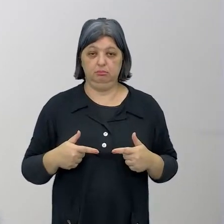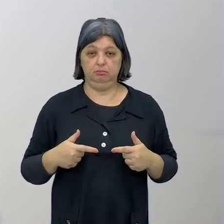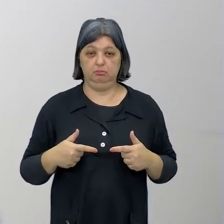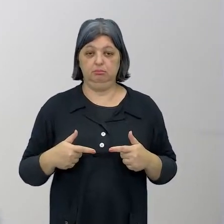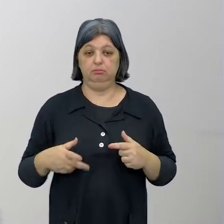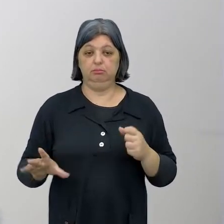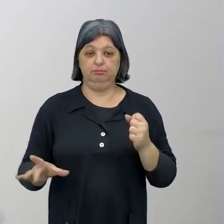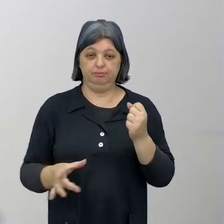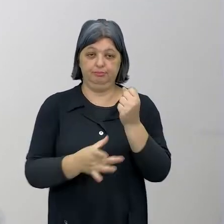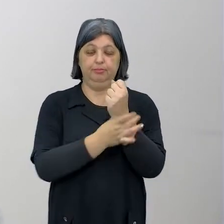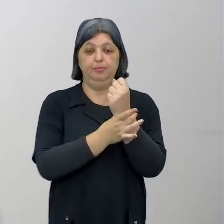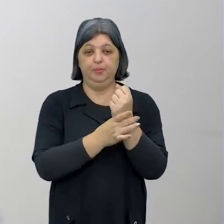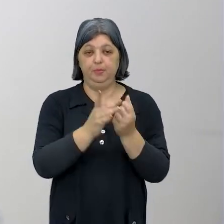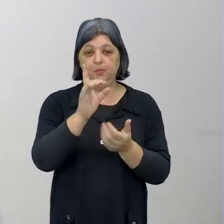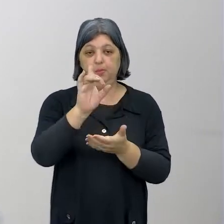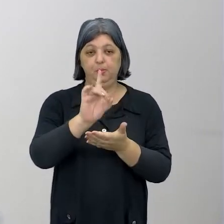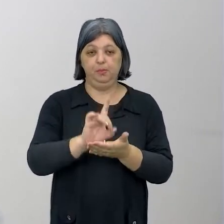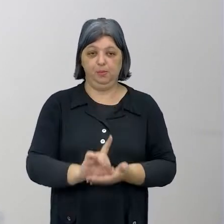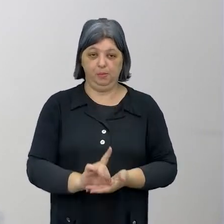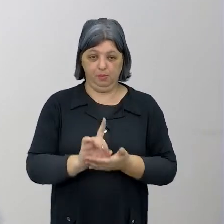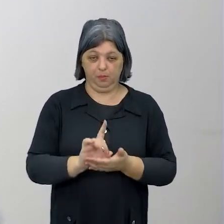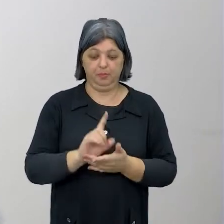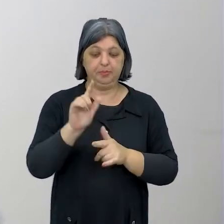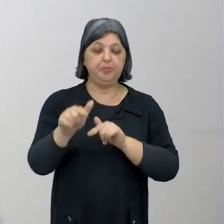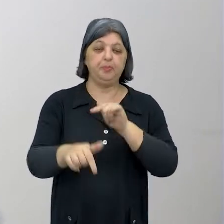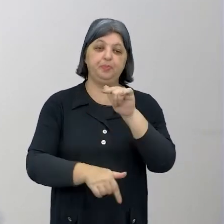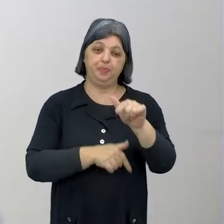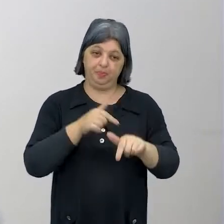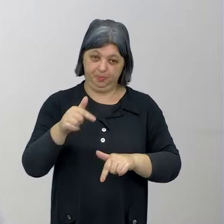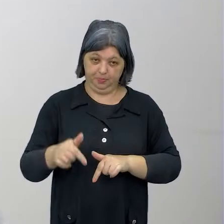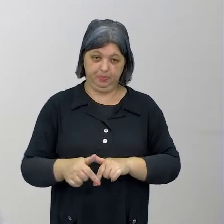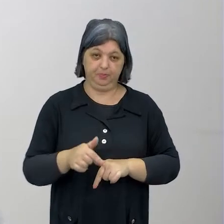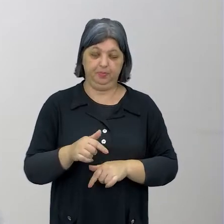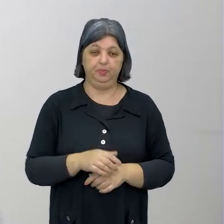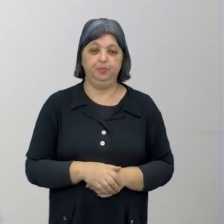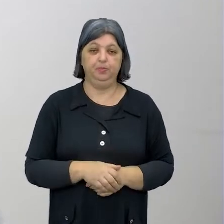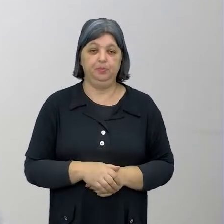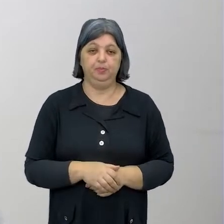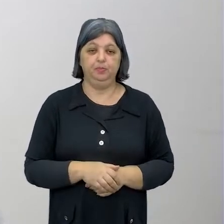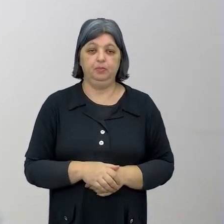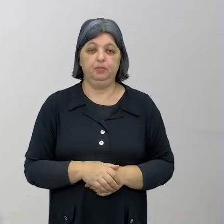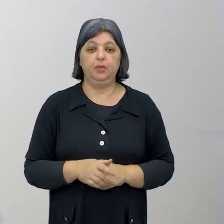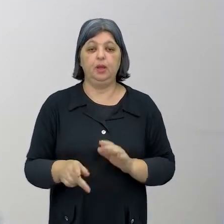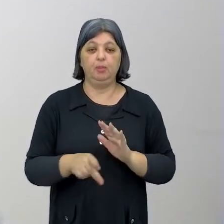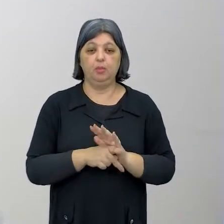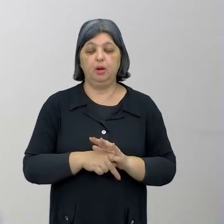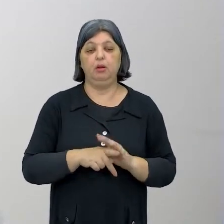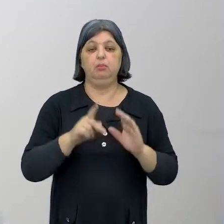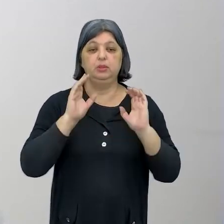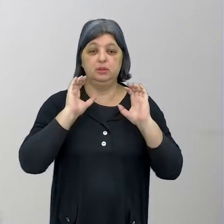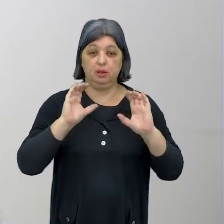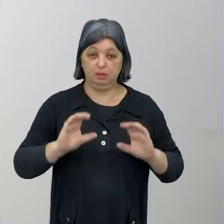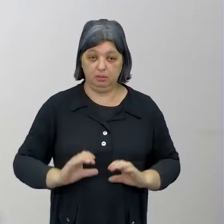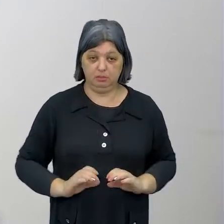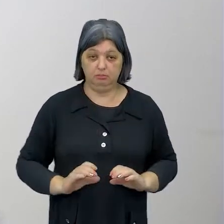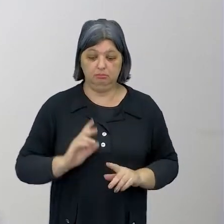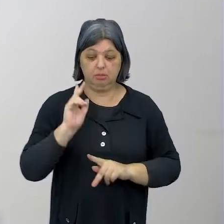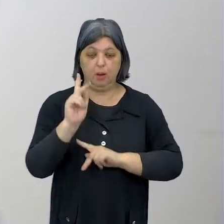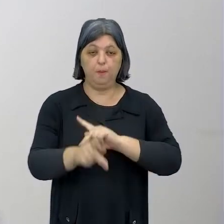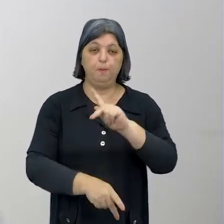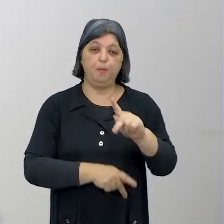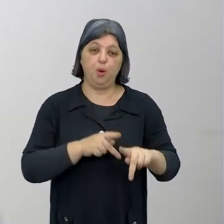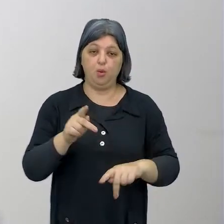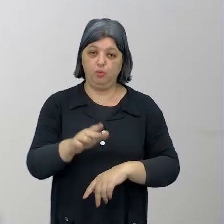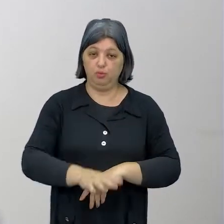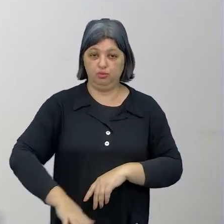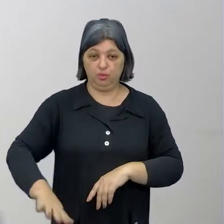de dignidade aos nossos trabalhadores, aos nossos cidadãos, né? Ao povo em